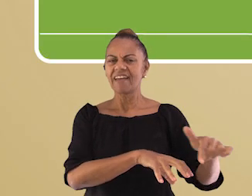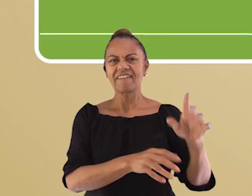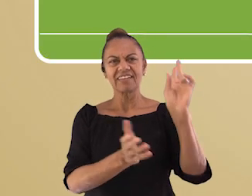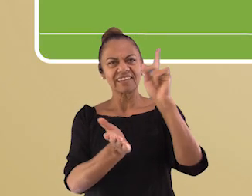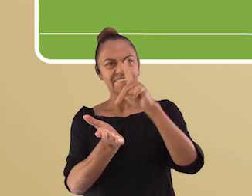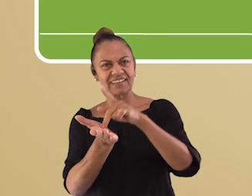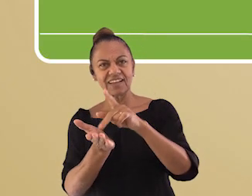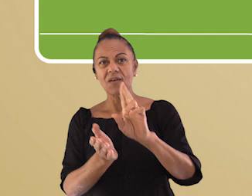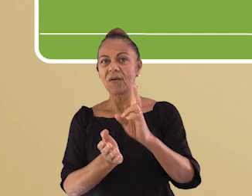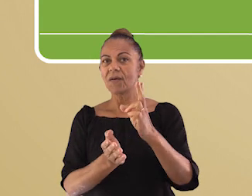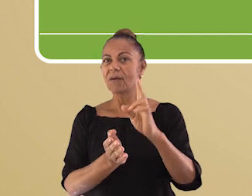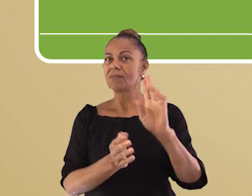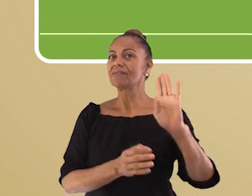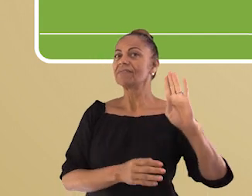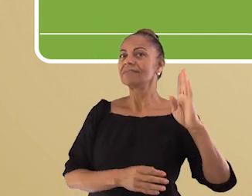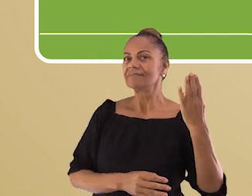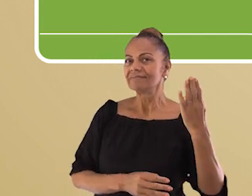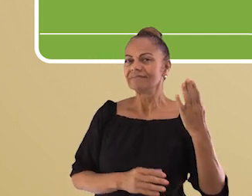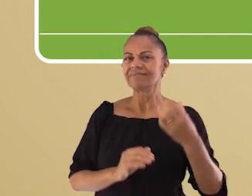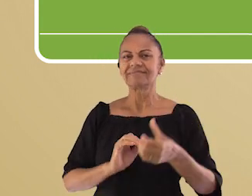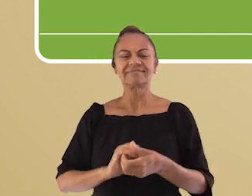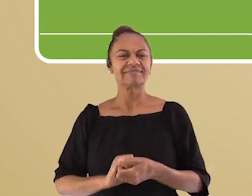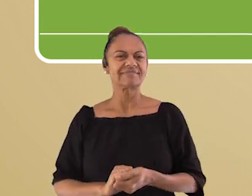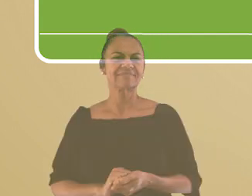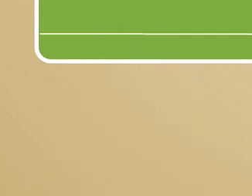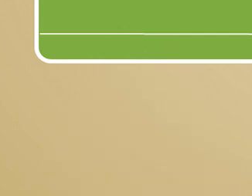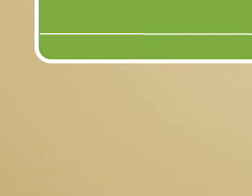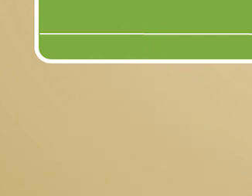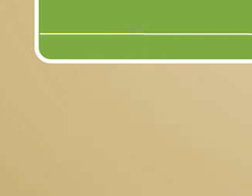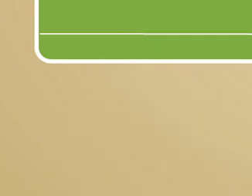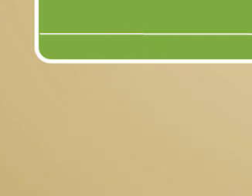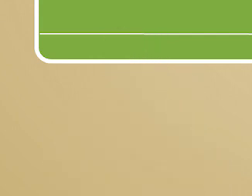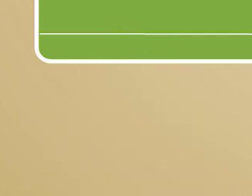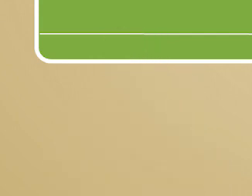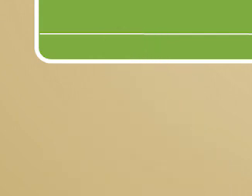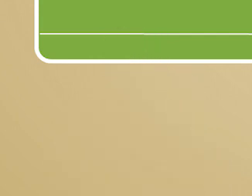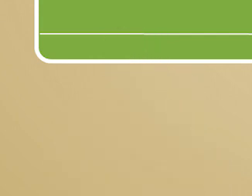bebem água. Isso é verdadeiro ou falso?